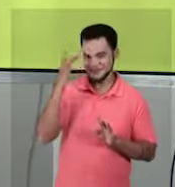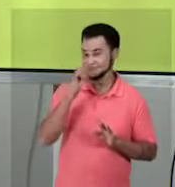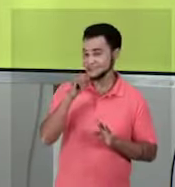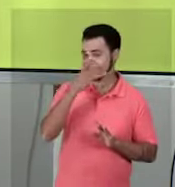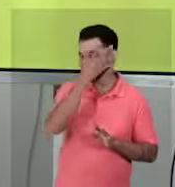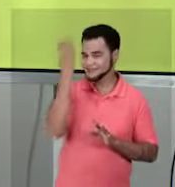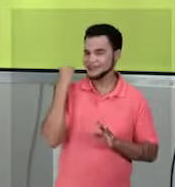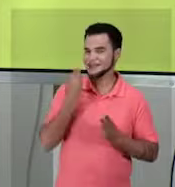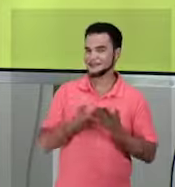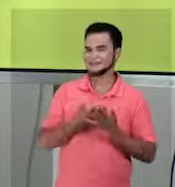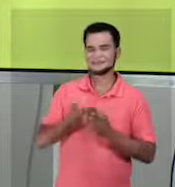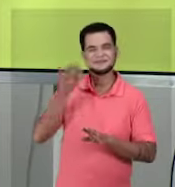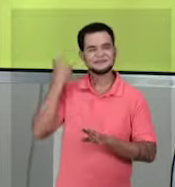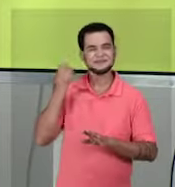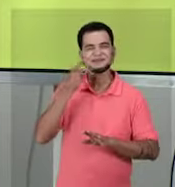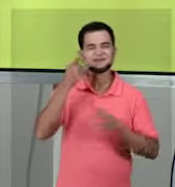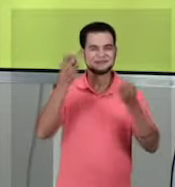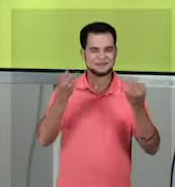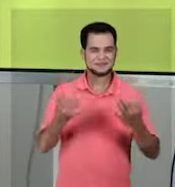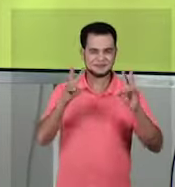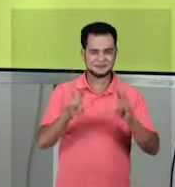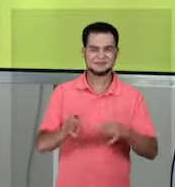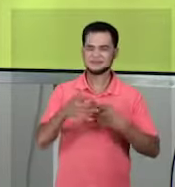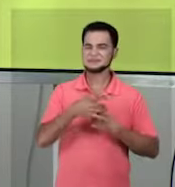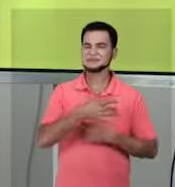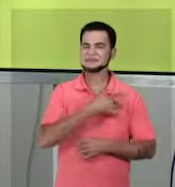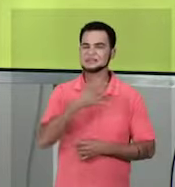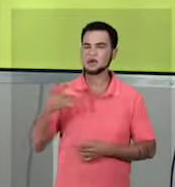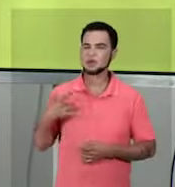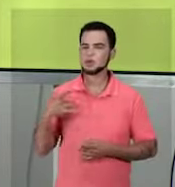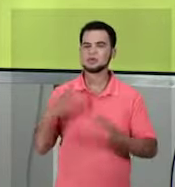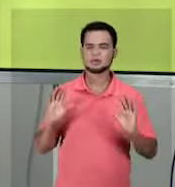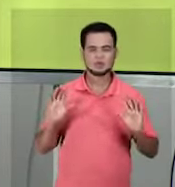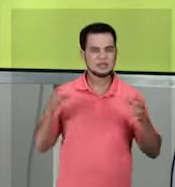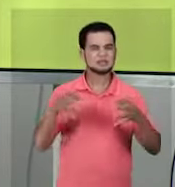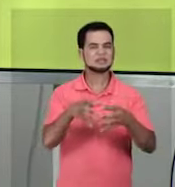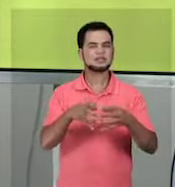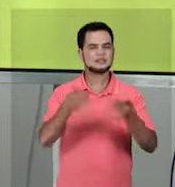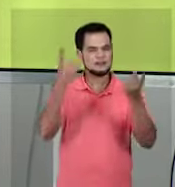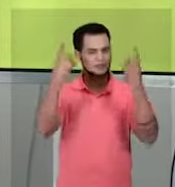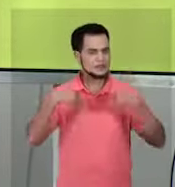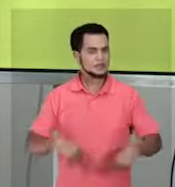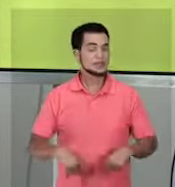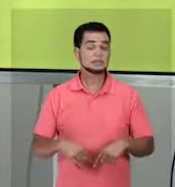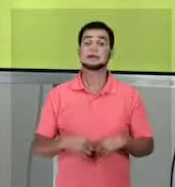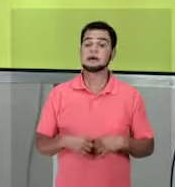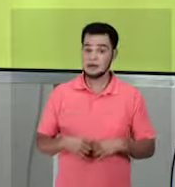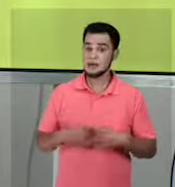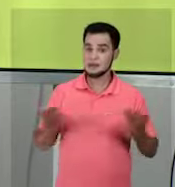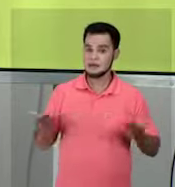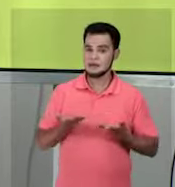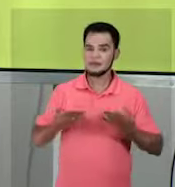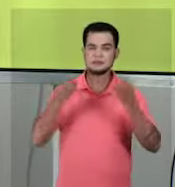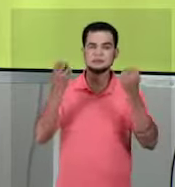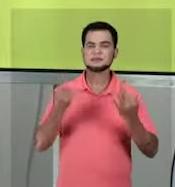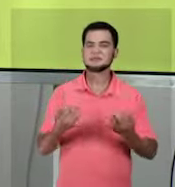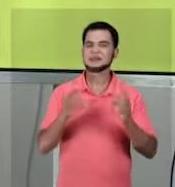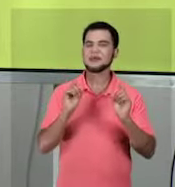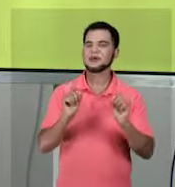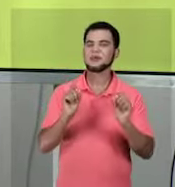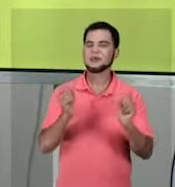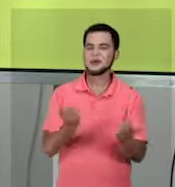Que nós falamos sobre saúde, saúde coletiva, saúde física. Então, hoje nós vamos falar quase que o contrário